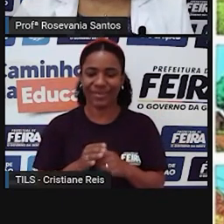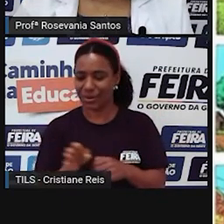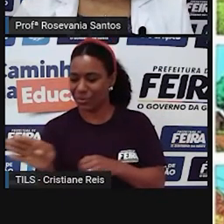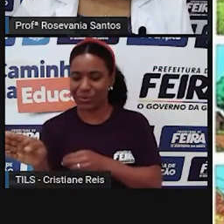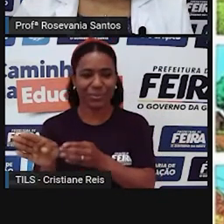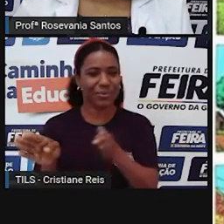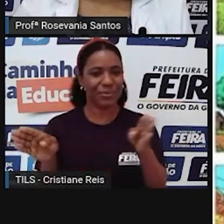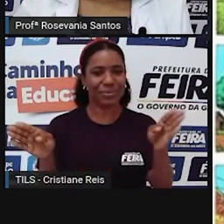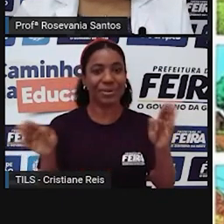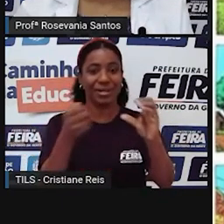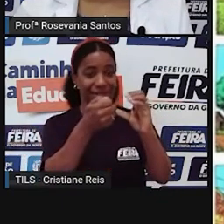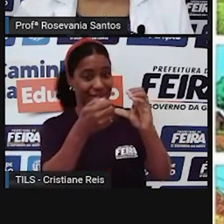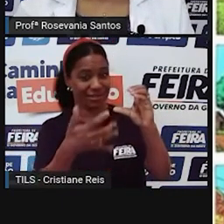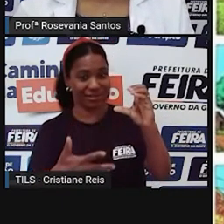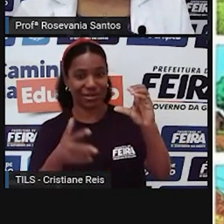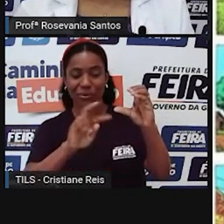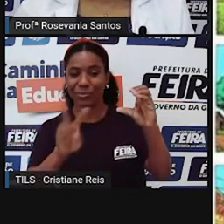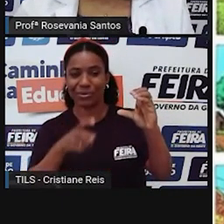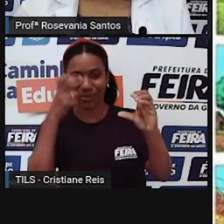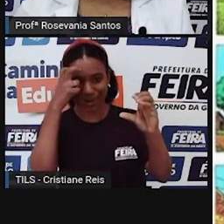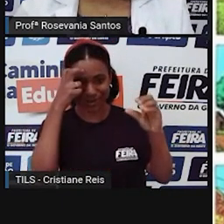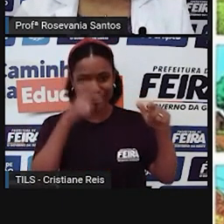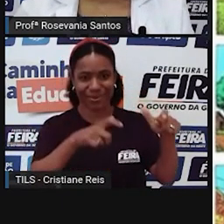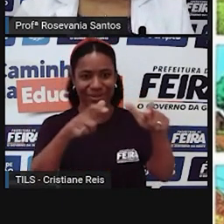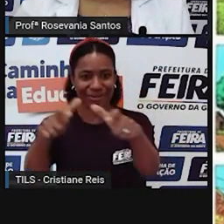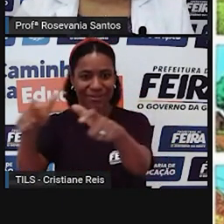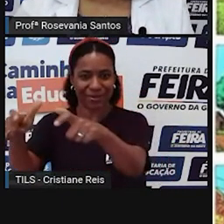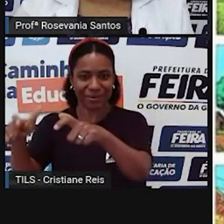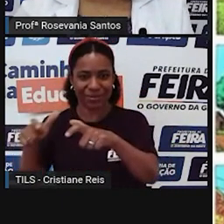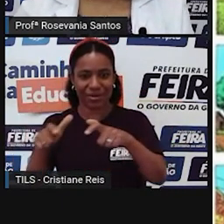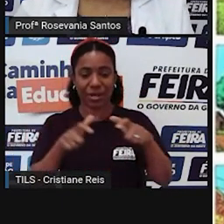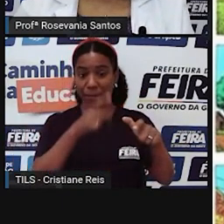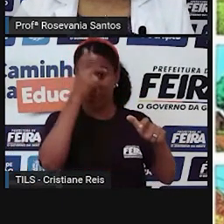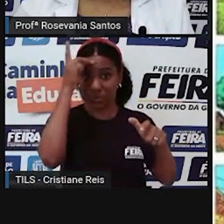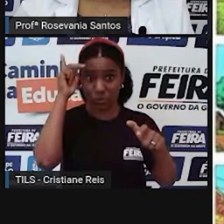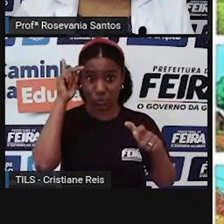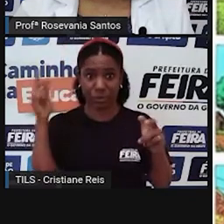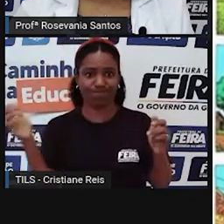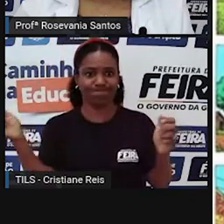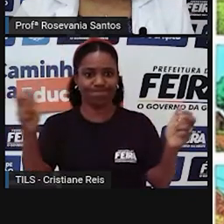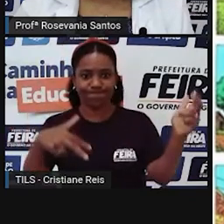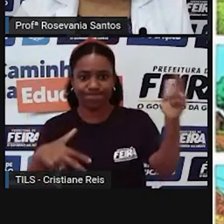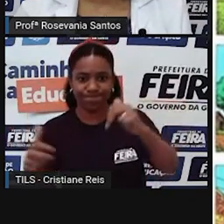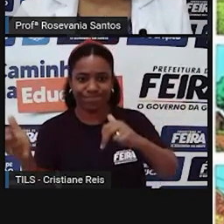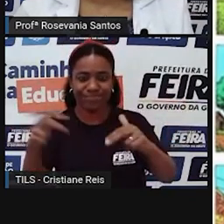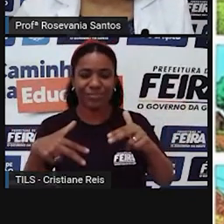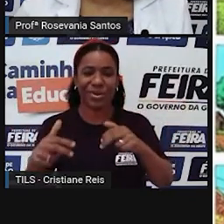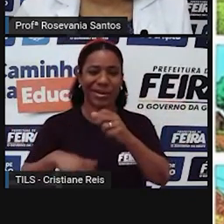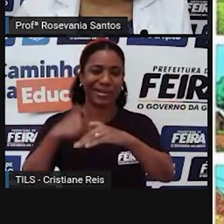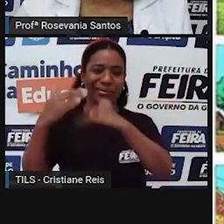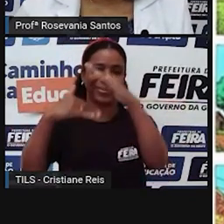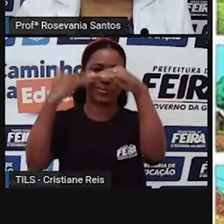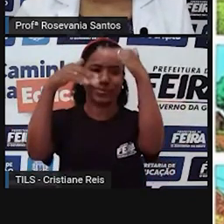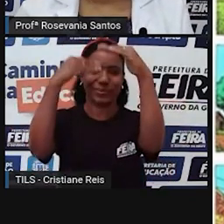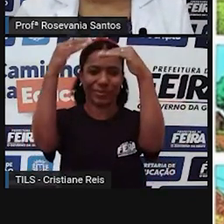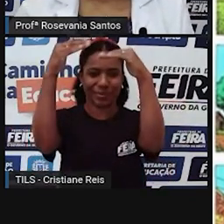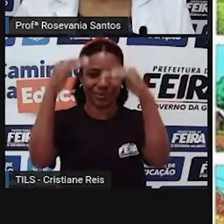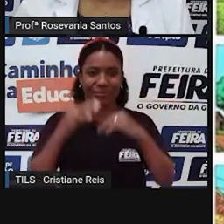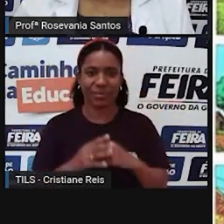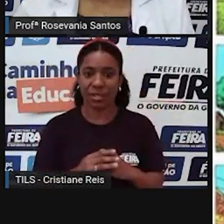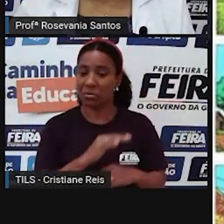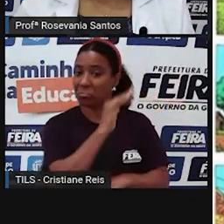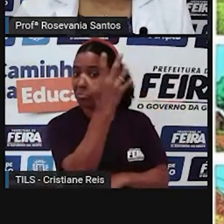as características culturais do local onde eles estão. Aí aqui já assumiu praticamente, né, as